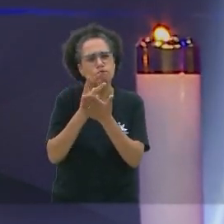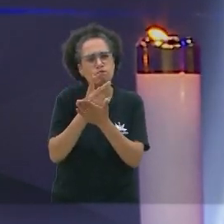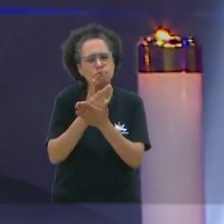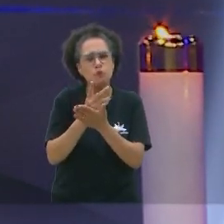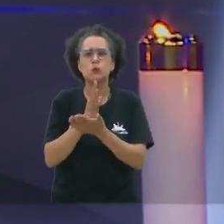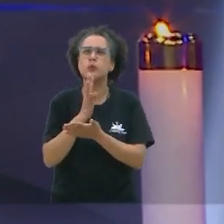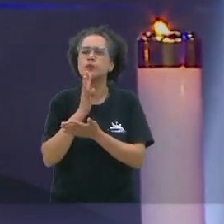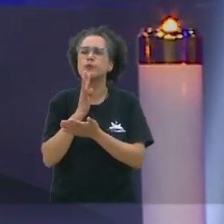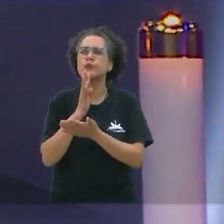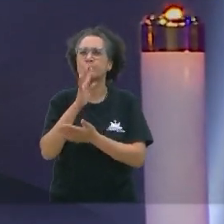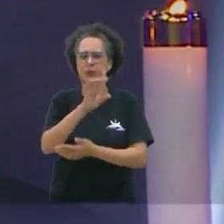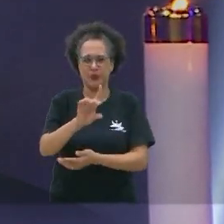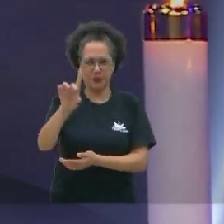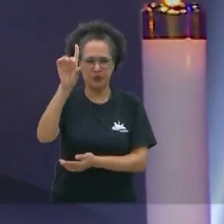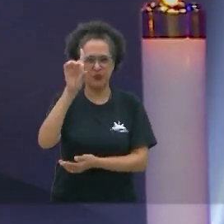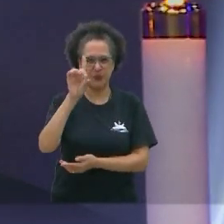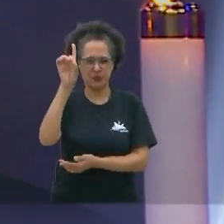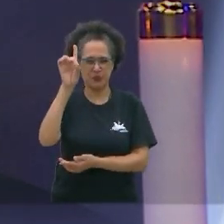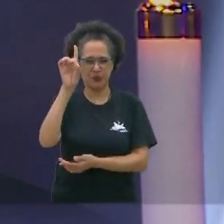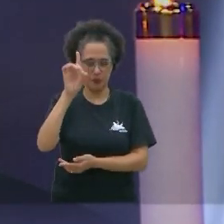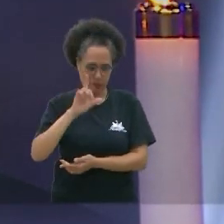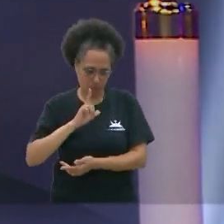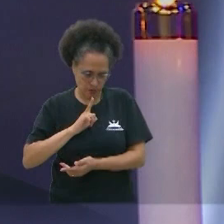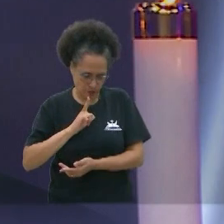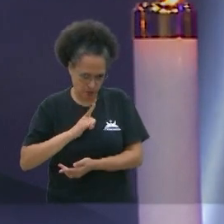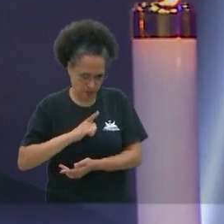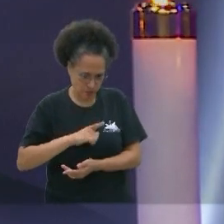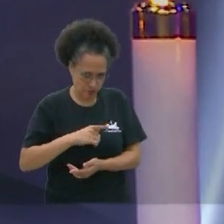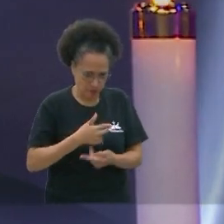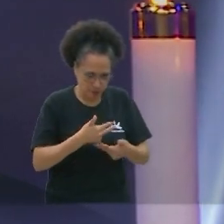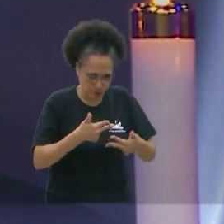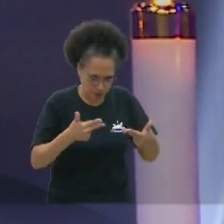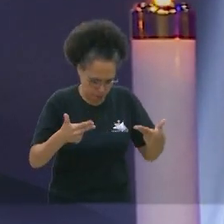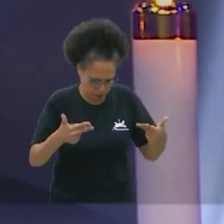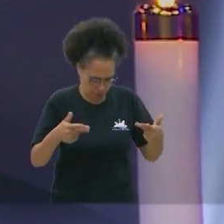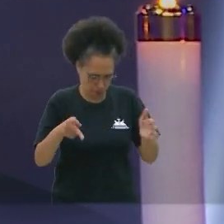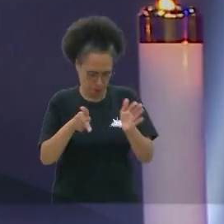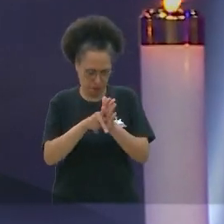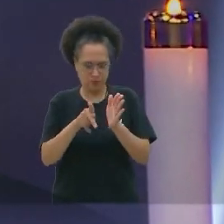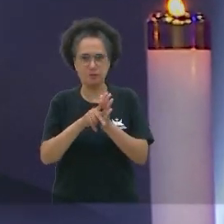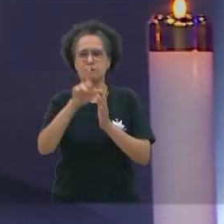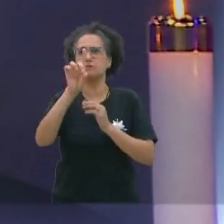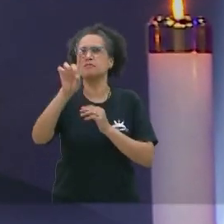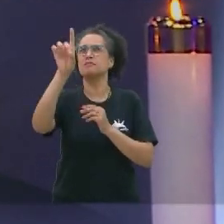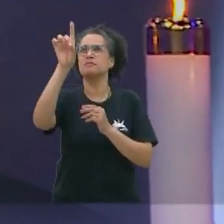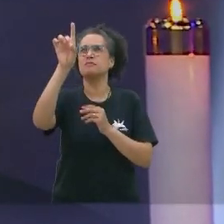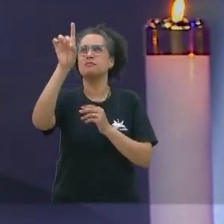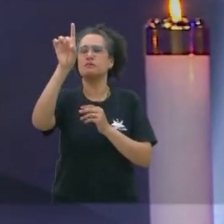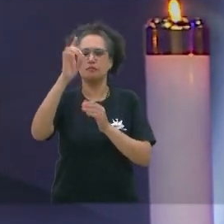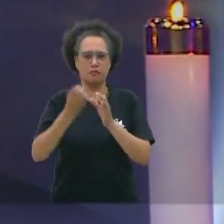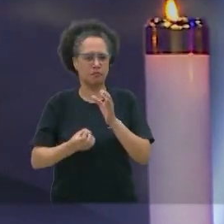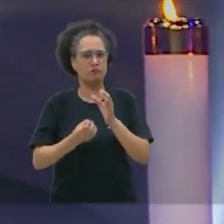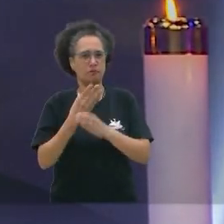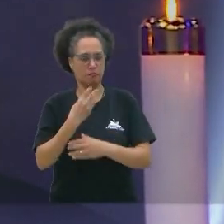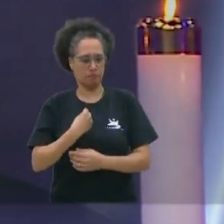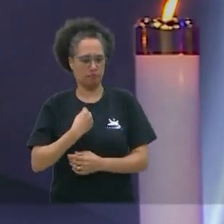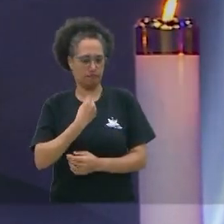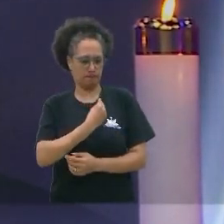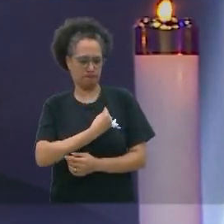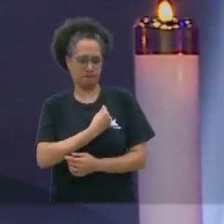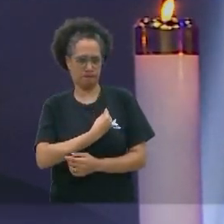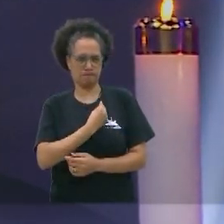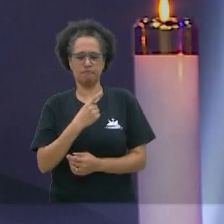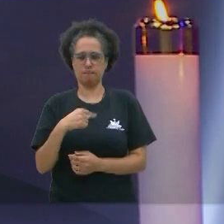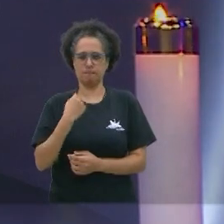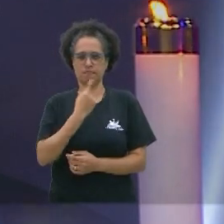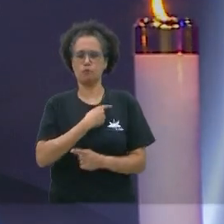Deus, tanto nos vestígios, né, das coisas criadas por Ele, quanto em nossa vida, pois